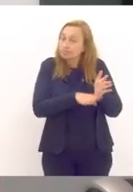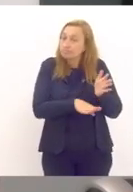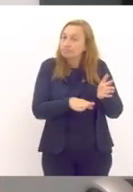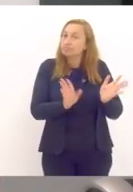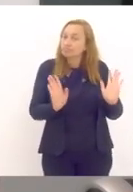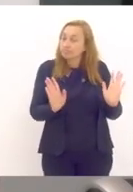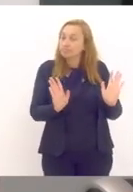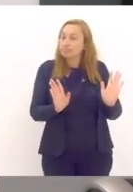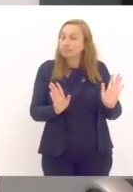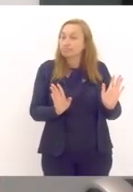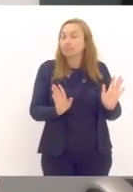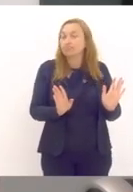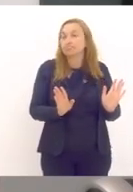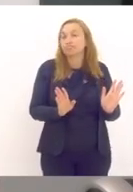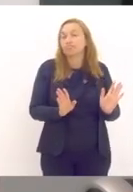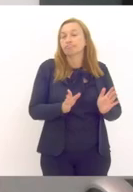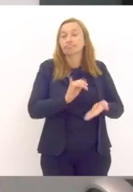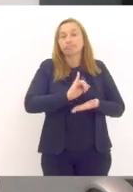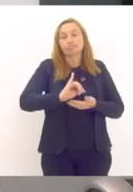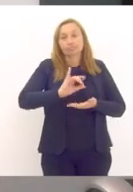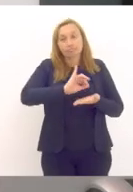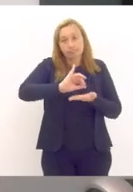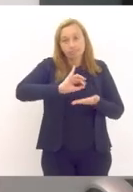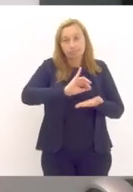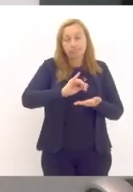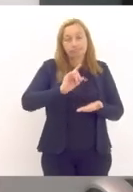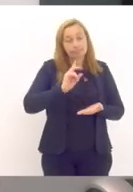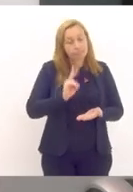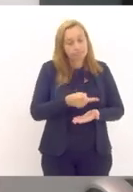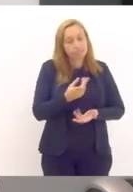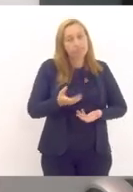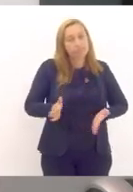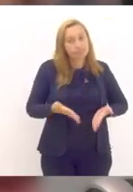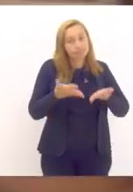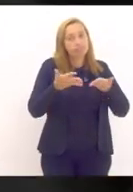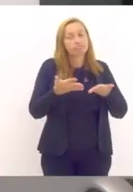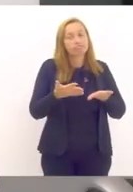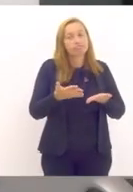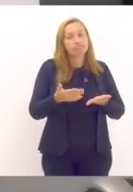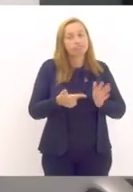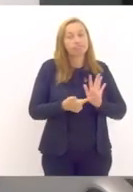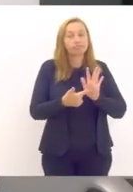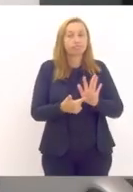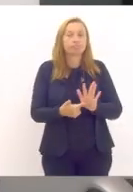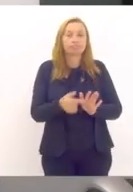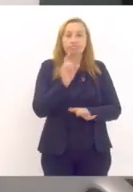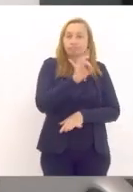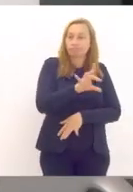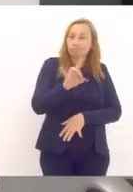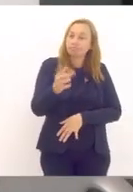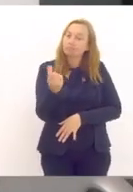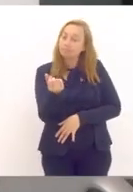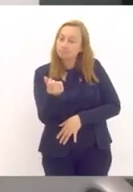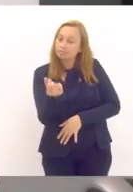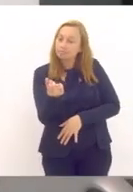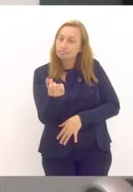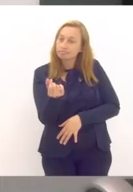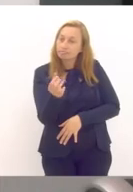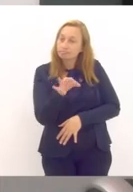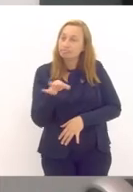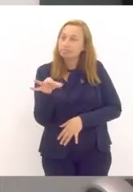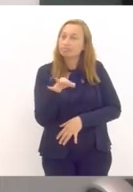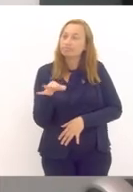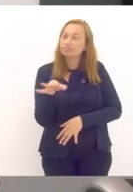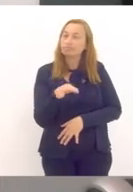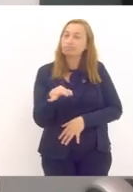né? A despesa de capital, ela sempre estimula, e nós demonstramos isso também no regime, que para cada real investido a gente tinha